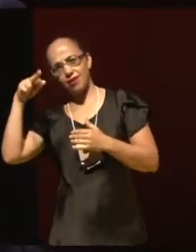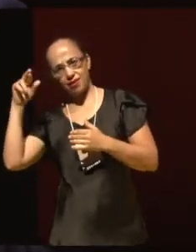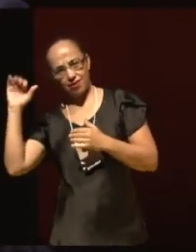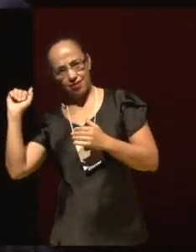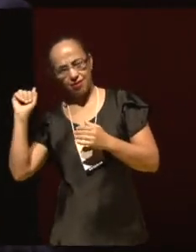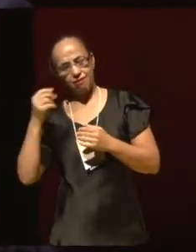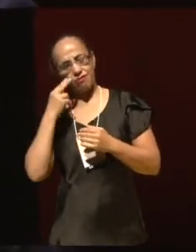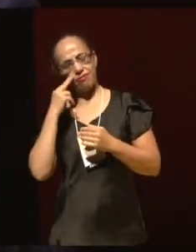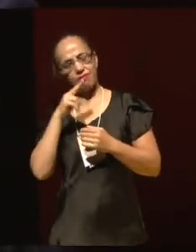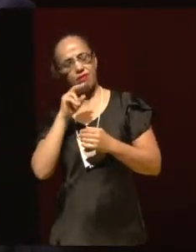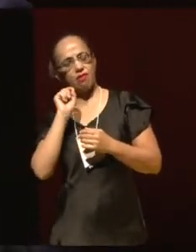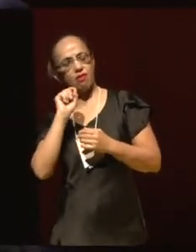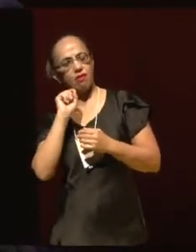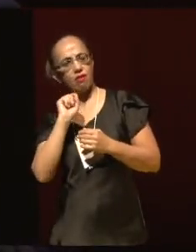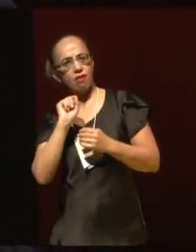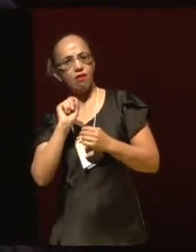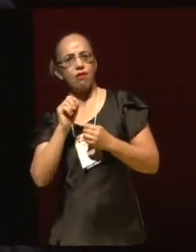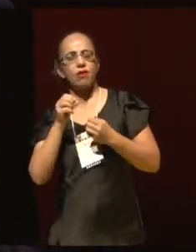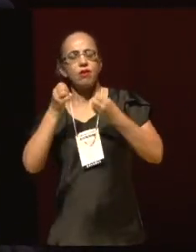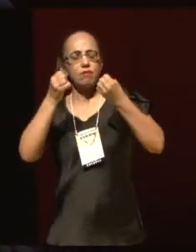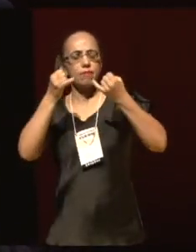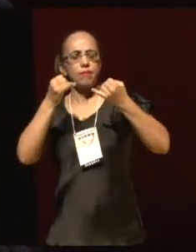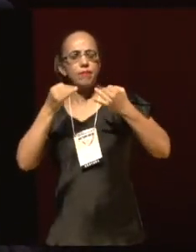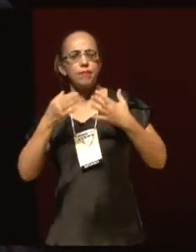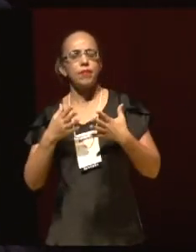que fala sobre os humores: